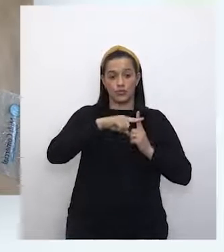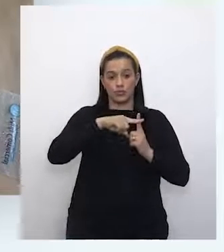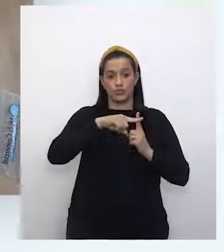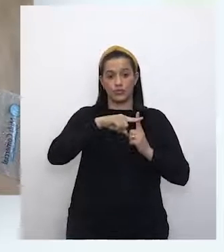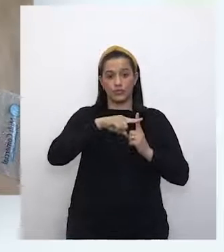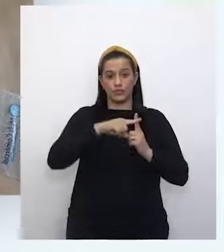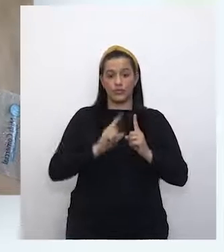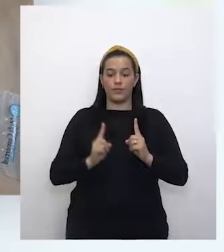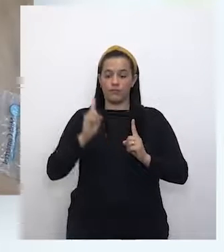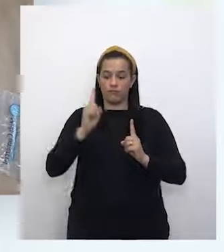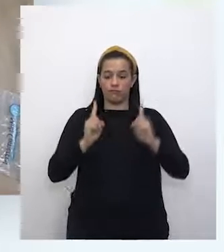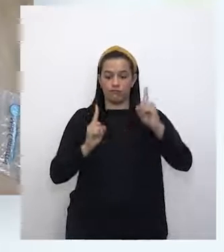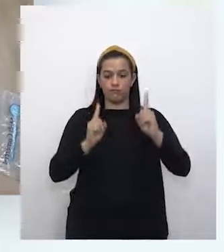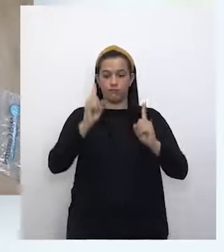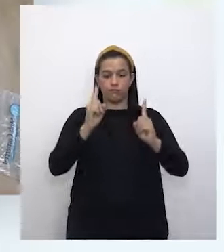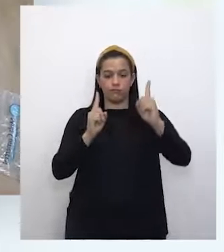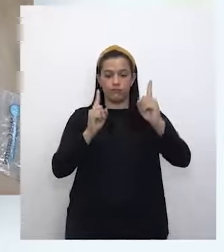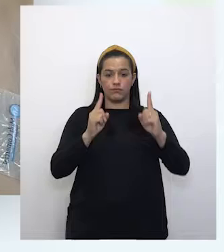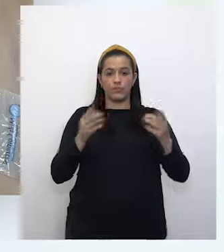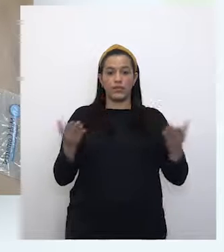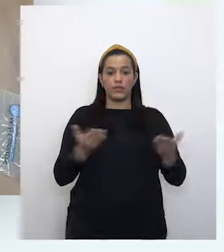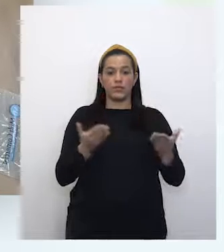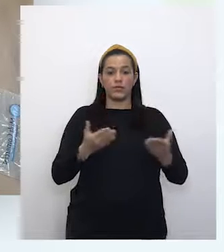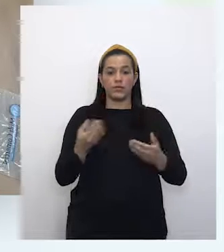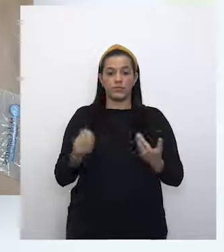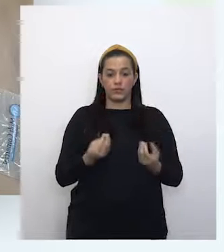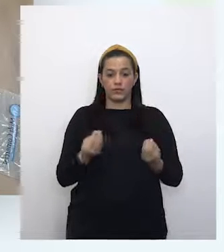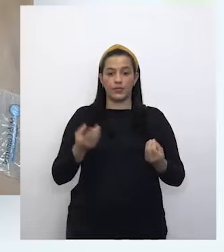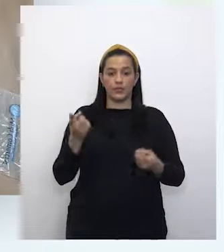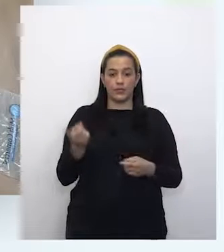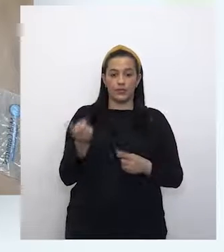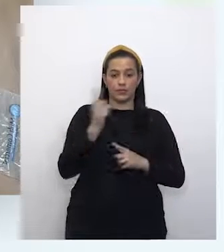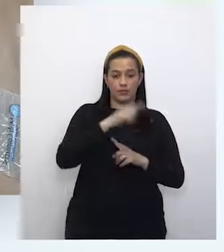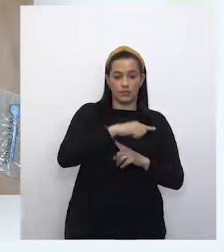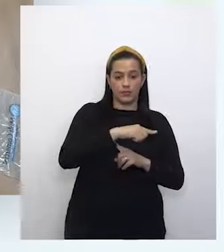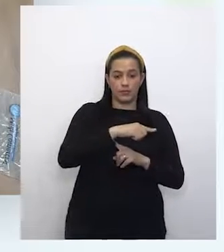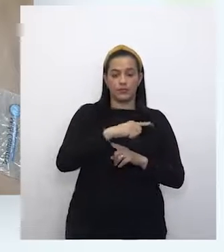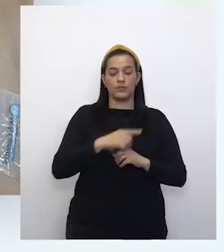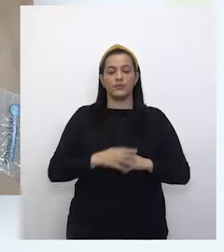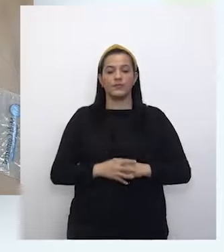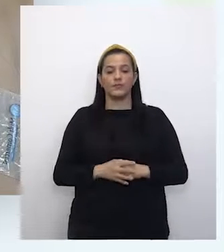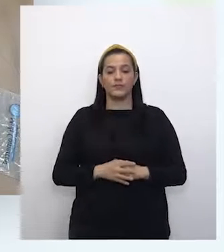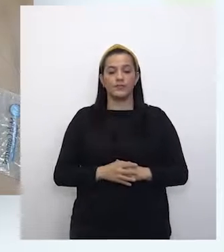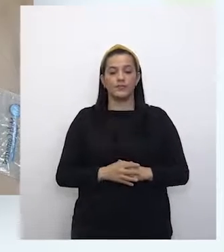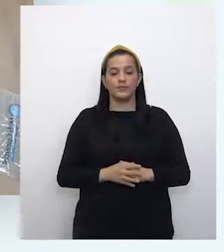maiores. O que nós vamos fazer? Vamos inclinar nesta direção.